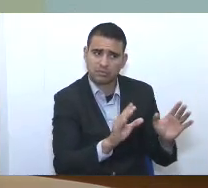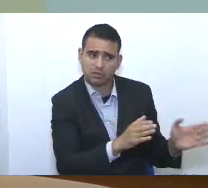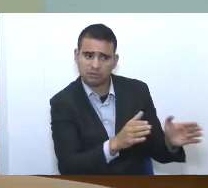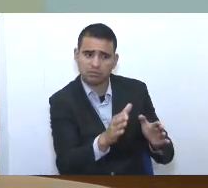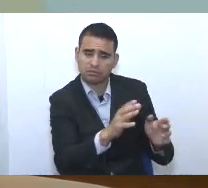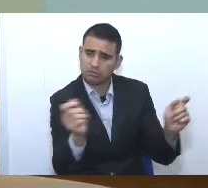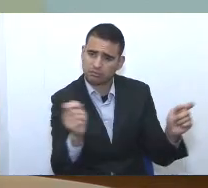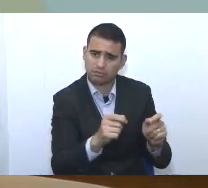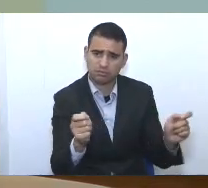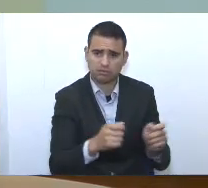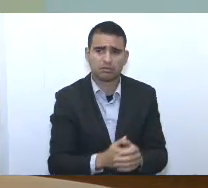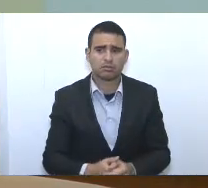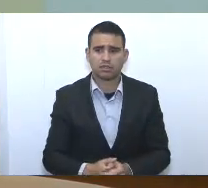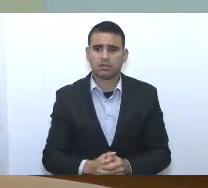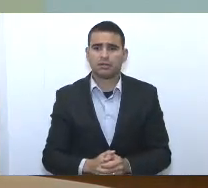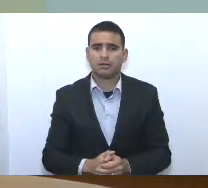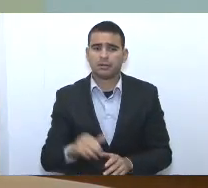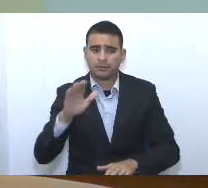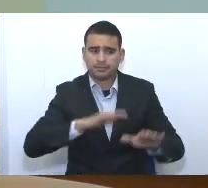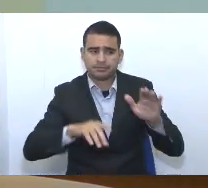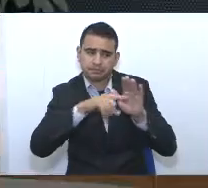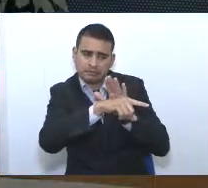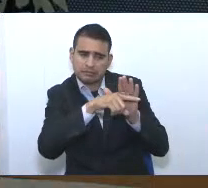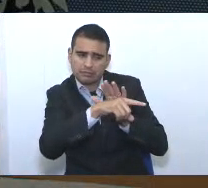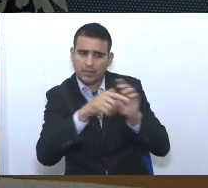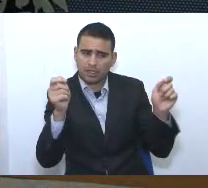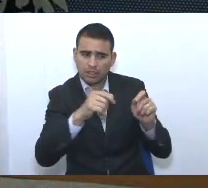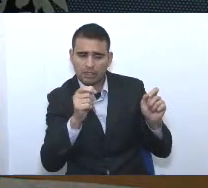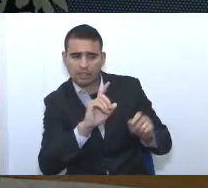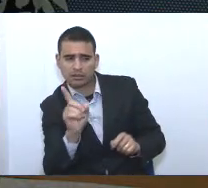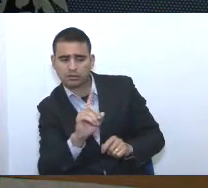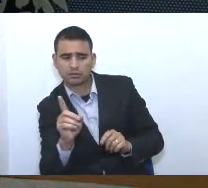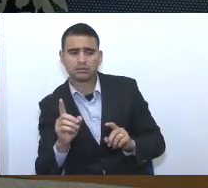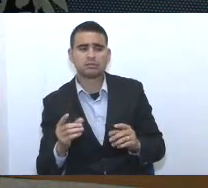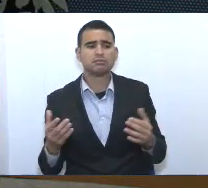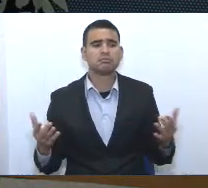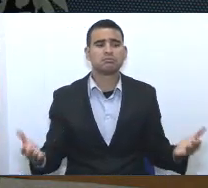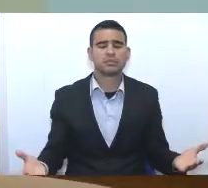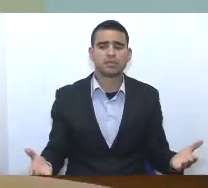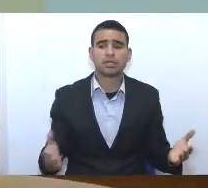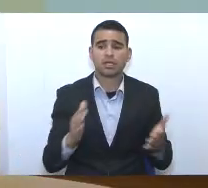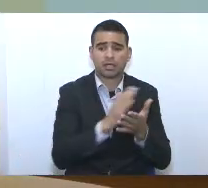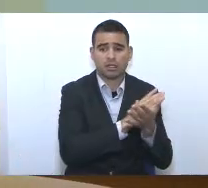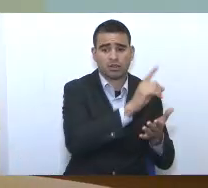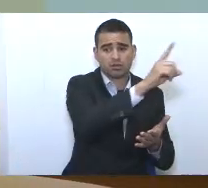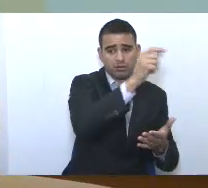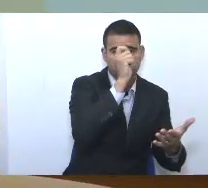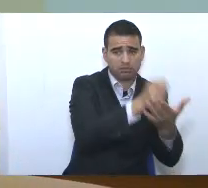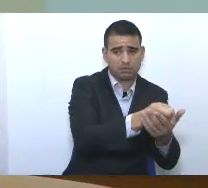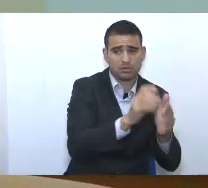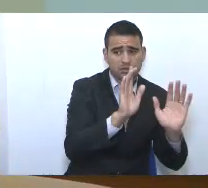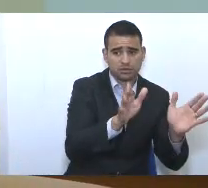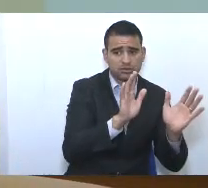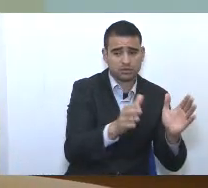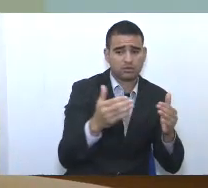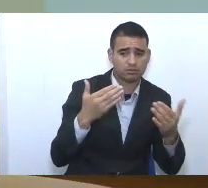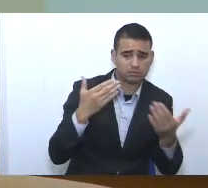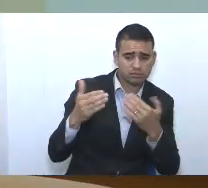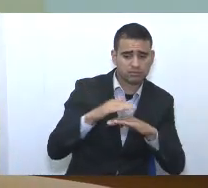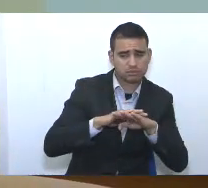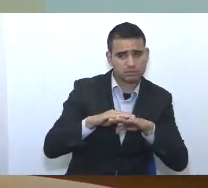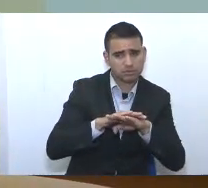que a topografia ainda está sendo feita lá. Mas aqueles que estão pagando, já negociou, eu acho que se o senhor